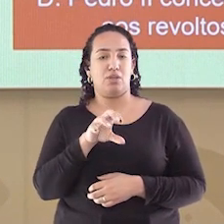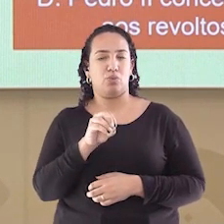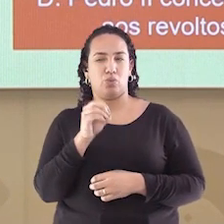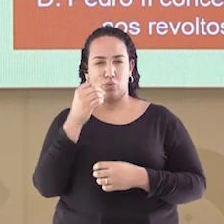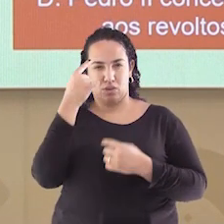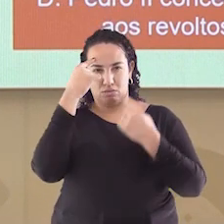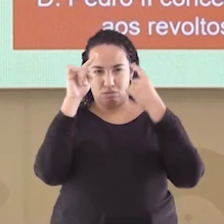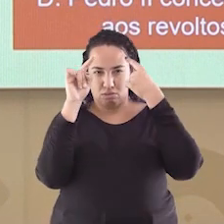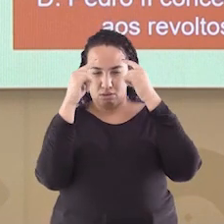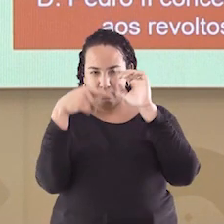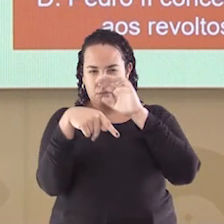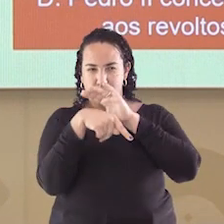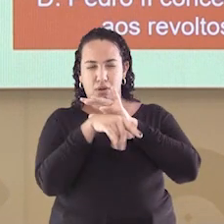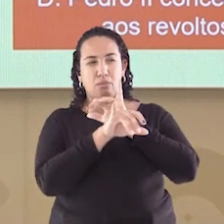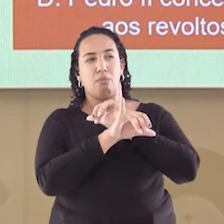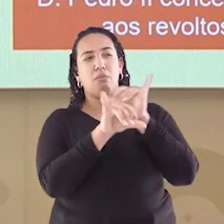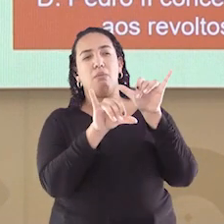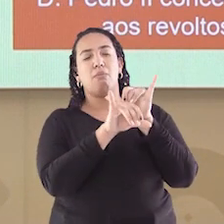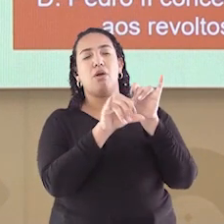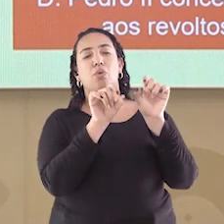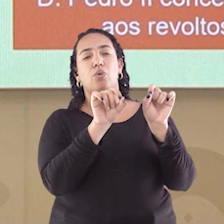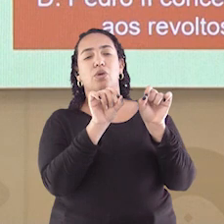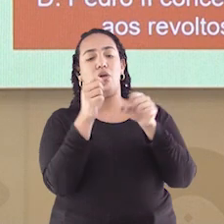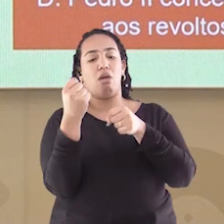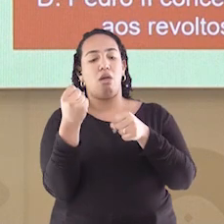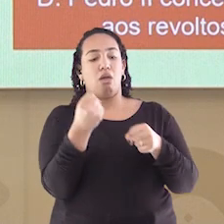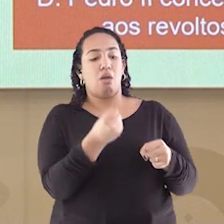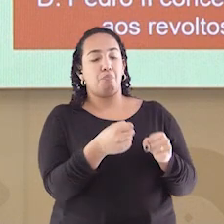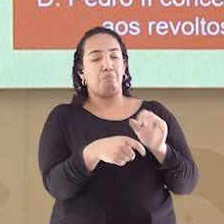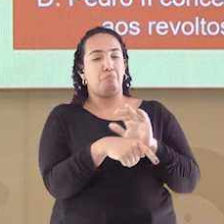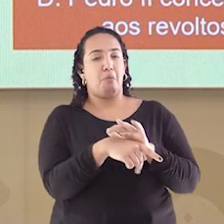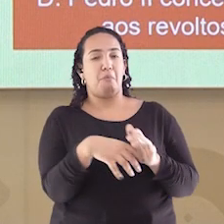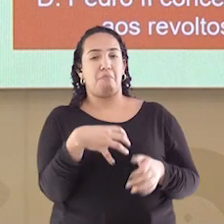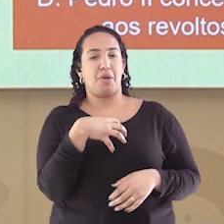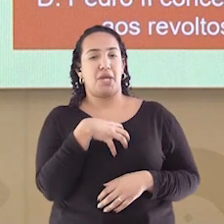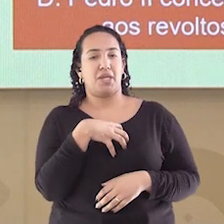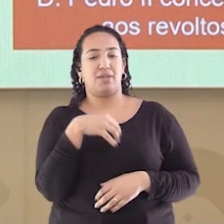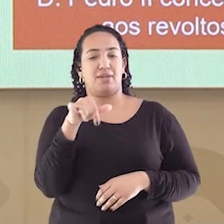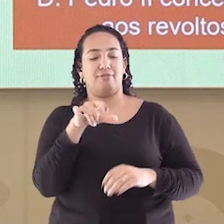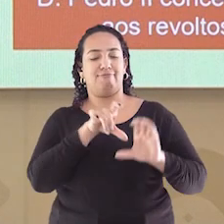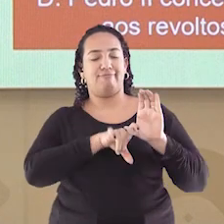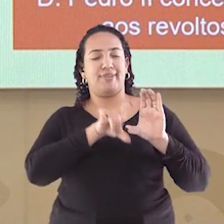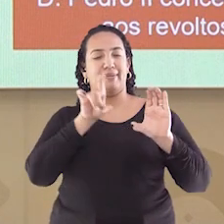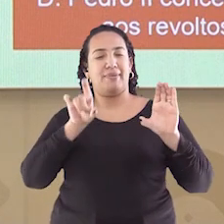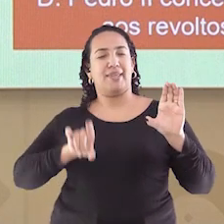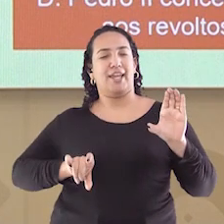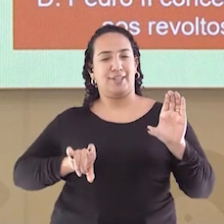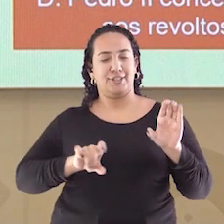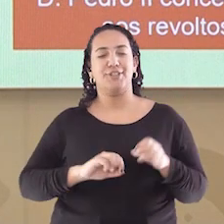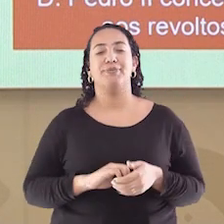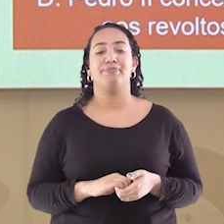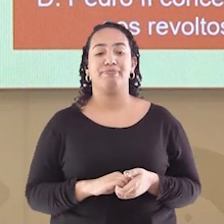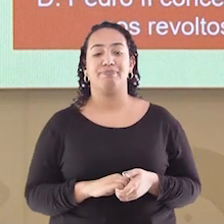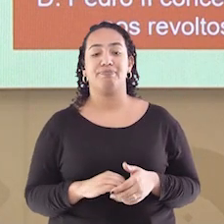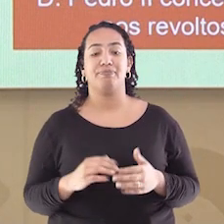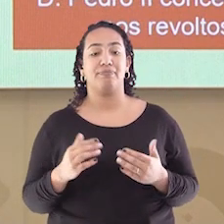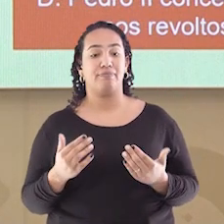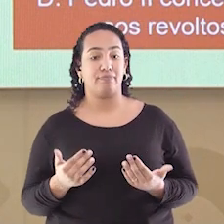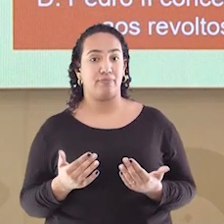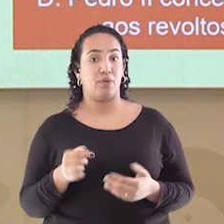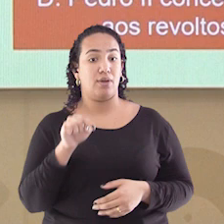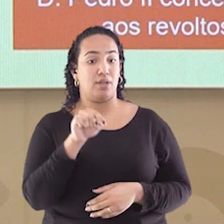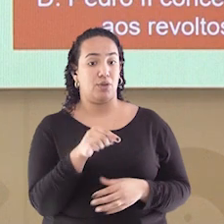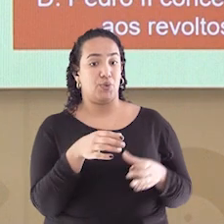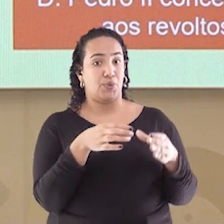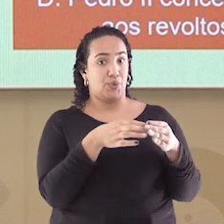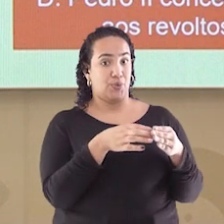espalhar suas ideias sobre proclamar uma república baiana, que fosse independente do restante do país. Os Sabinos,